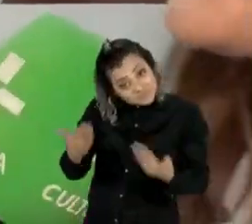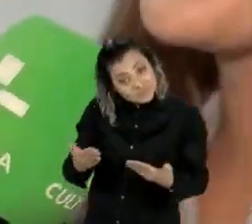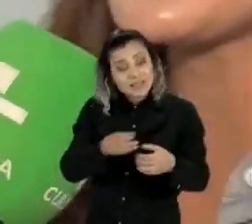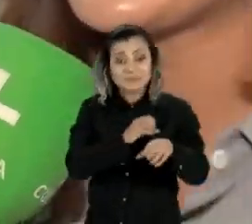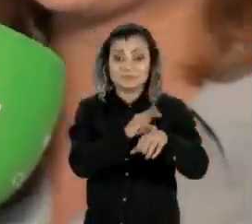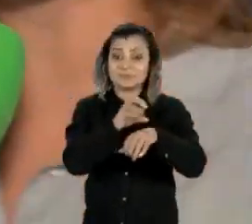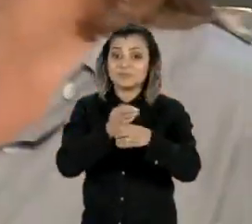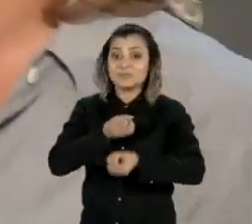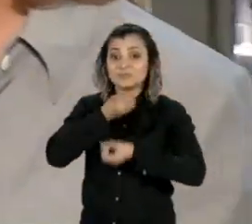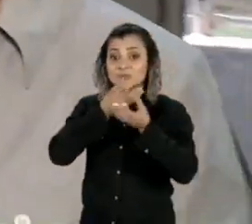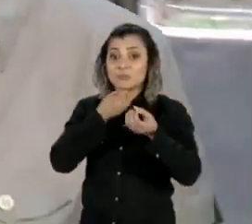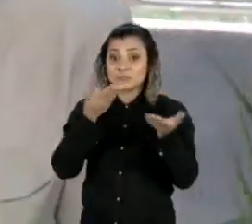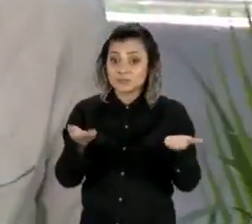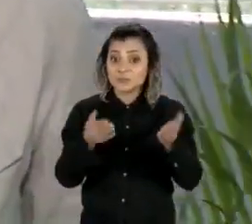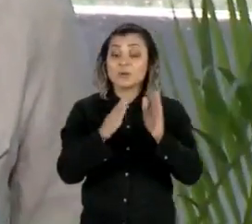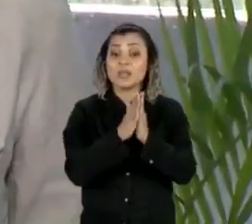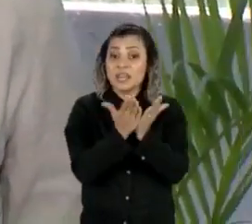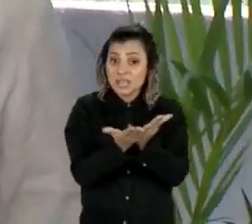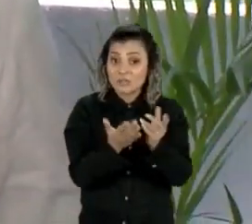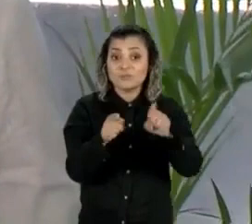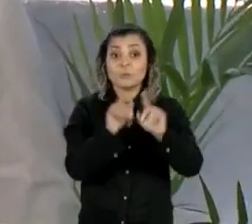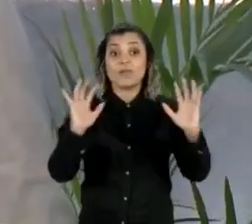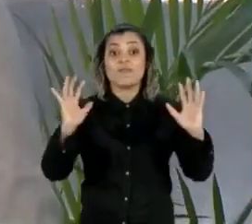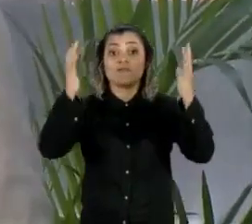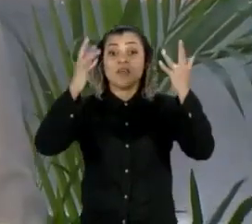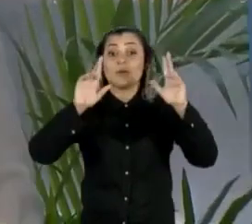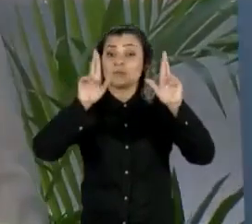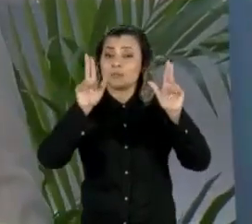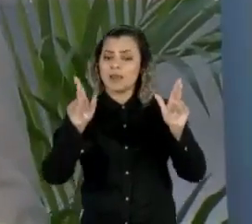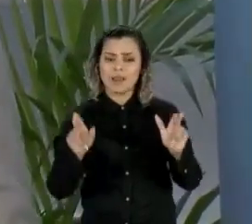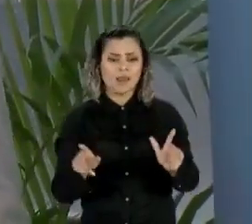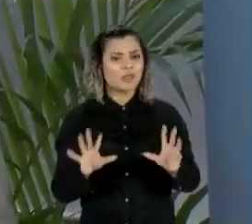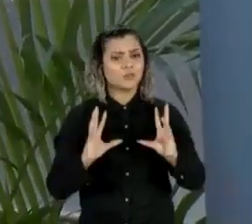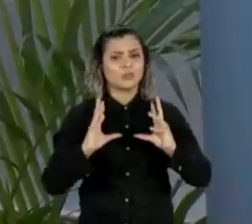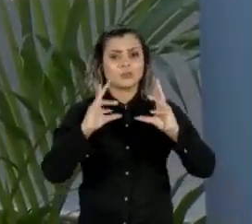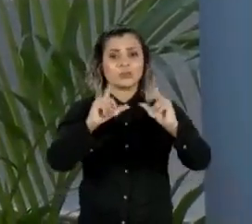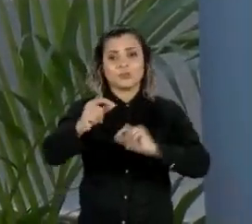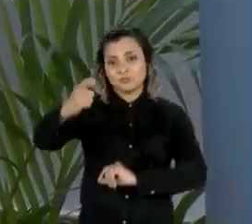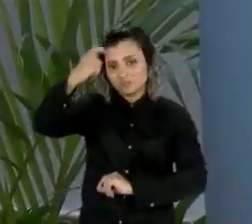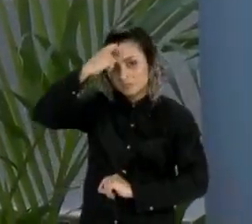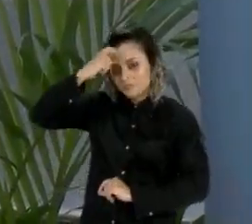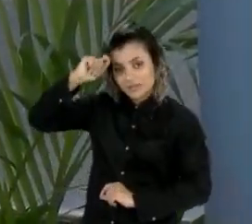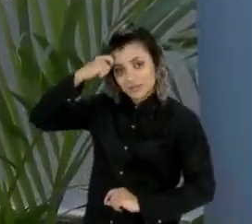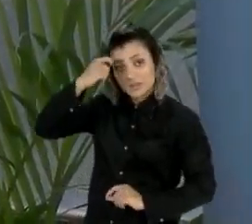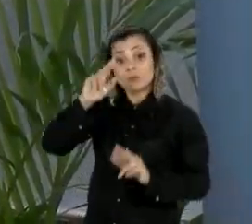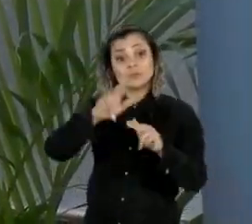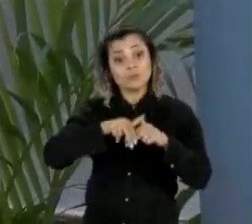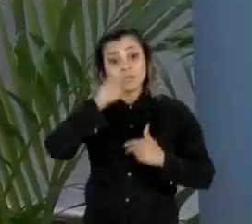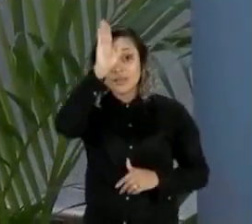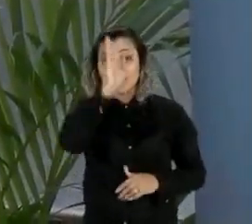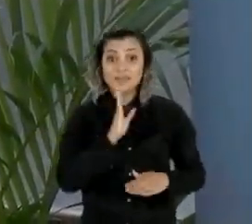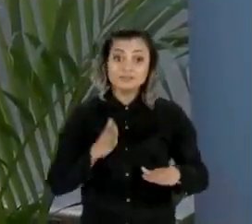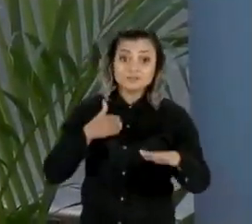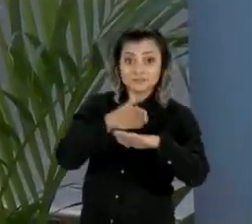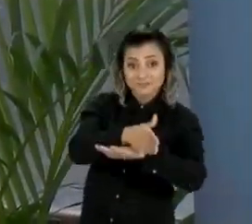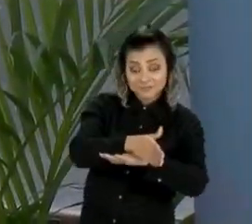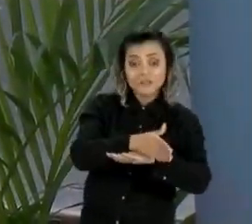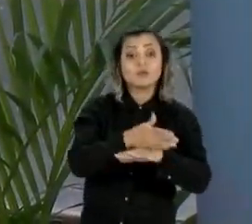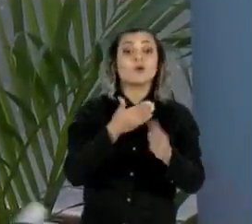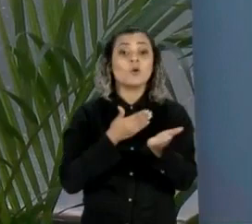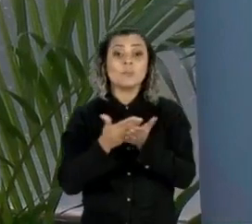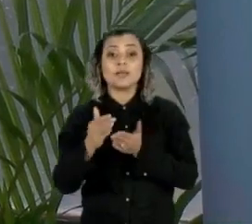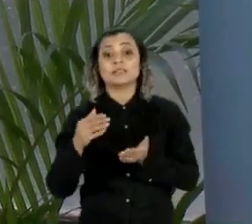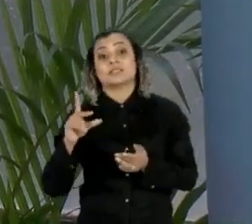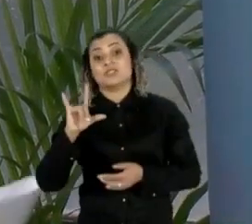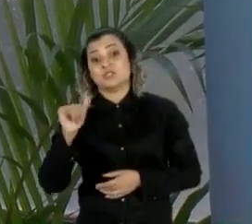suas informações. Assim como o e-book, todos os eventos que serão realizados durante a Virada da Consciência são gratuitos. A virada acontece entre os